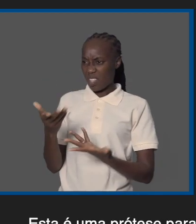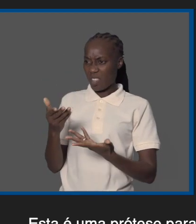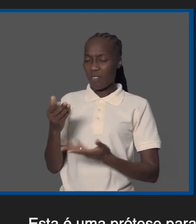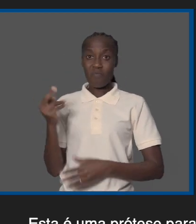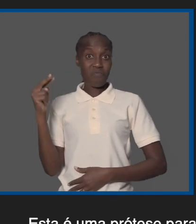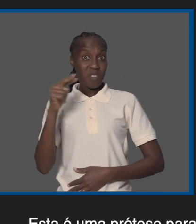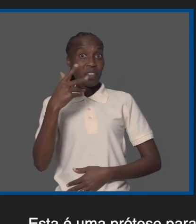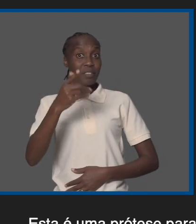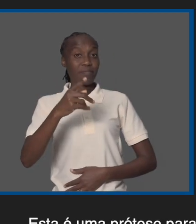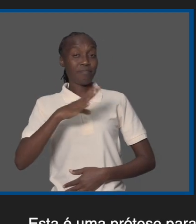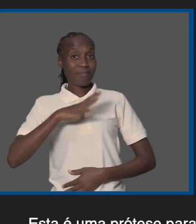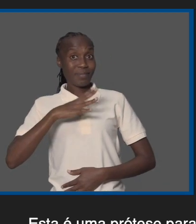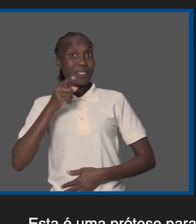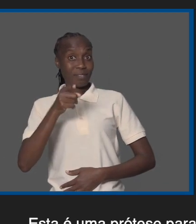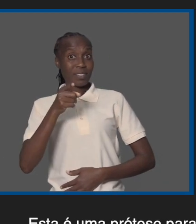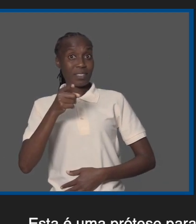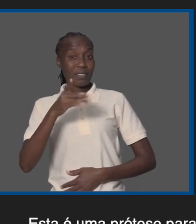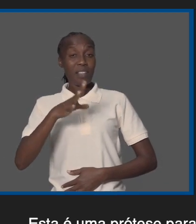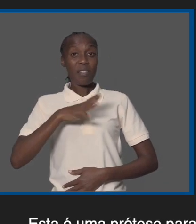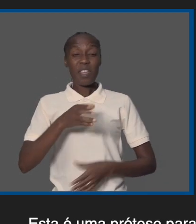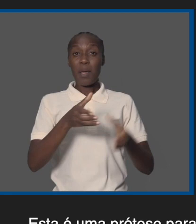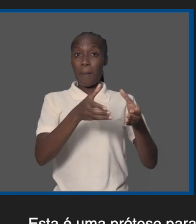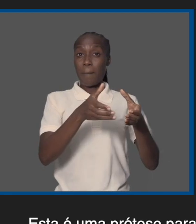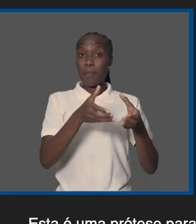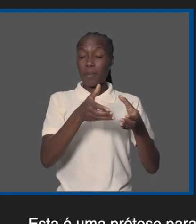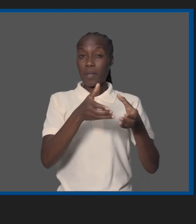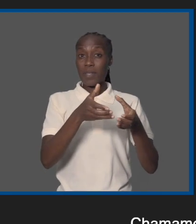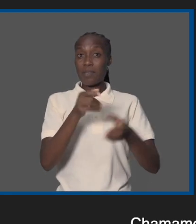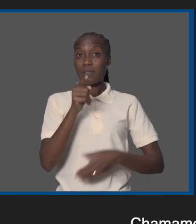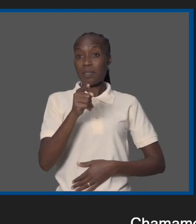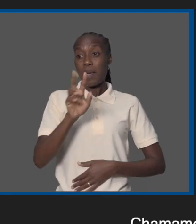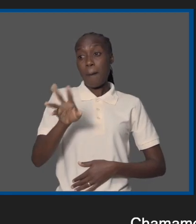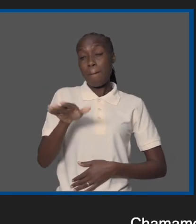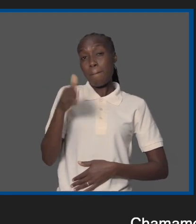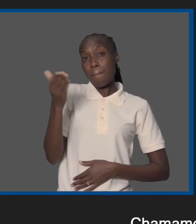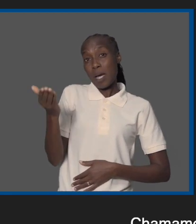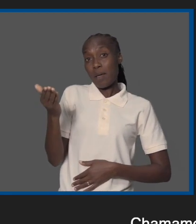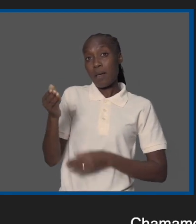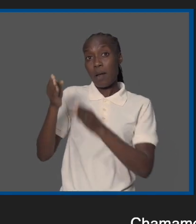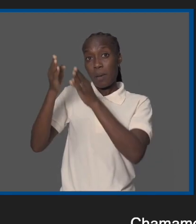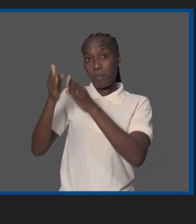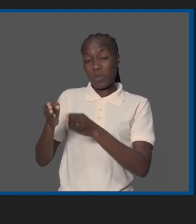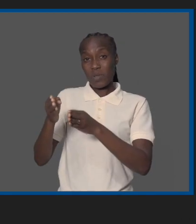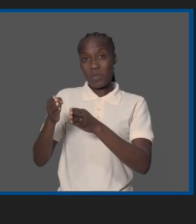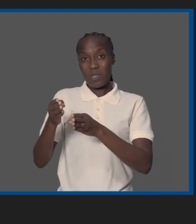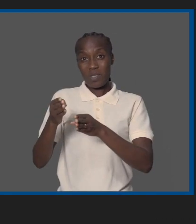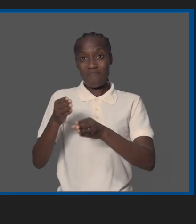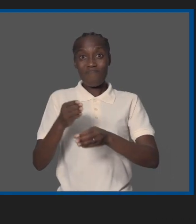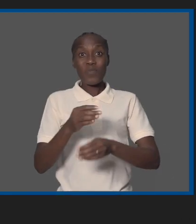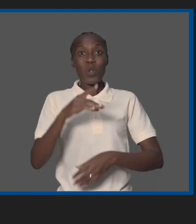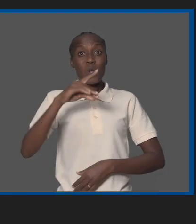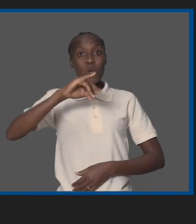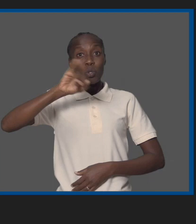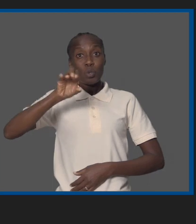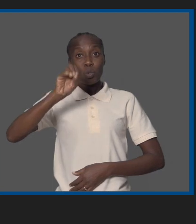uma prótese para paciente amputado abaixo do joelho. Ok. É o nome de prótese transtibiais. Ok. Então usa uma